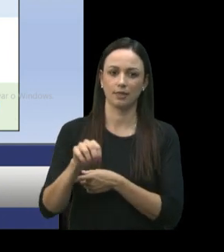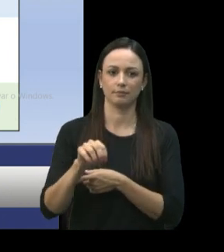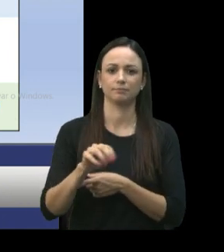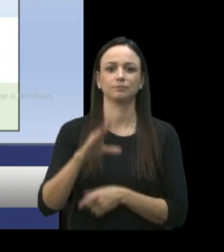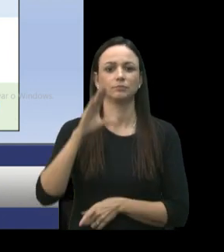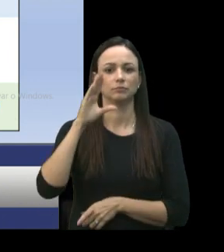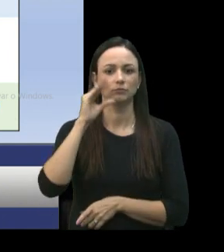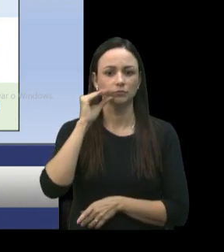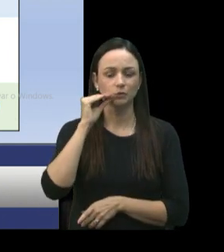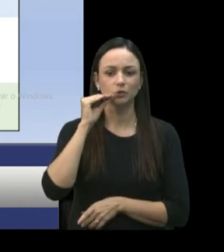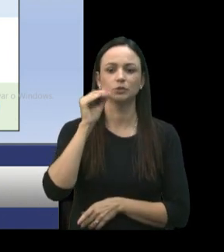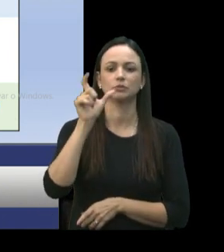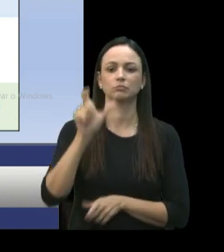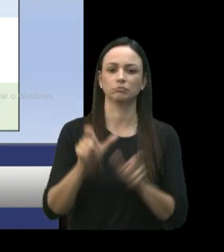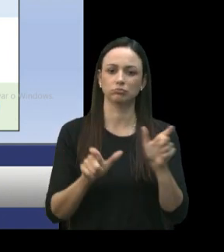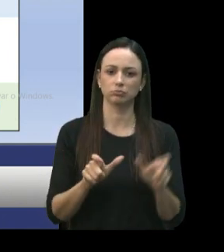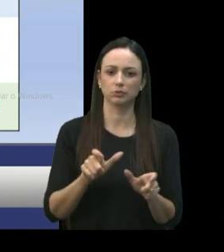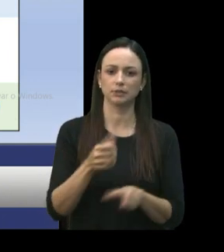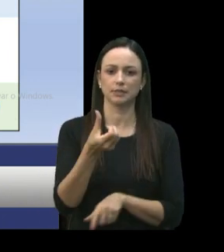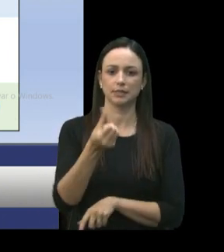Pessoal e encargos sociais,